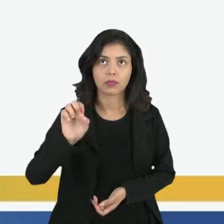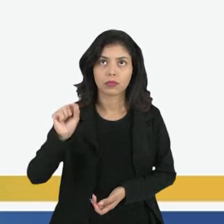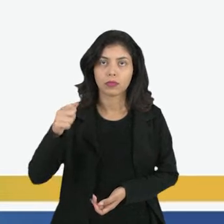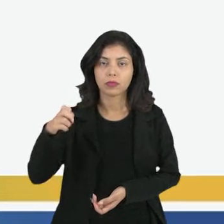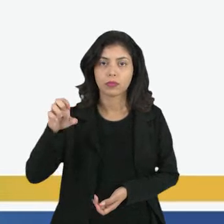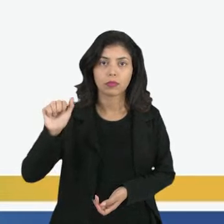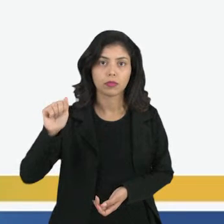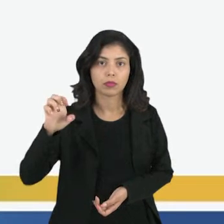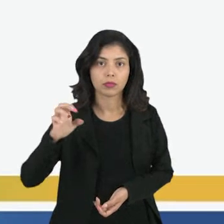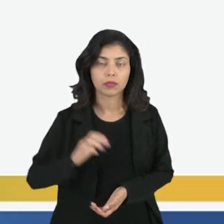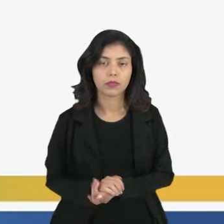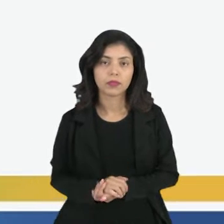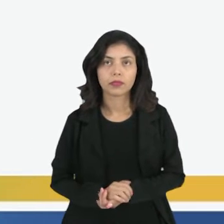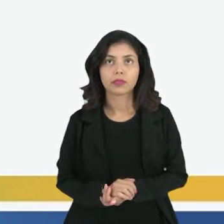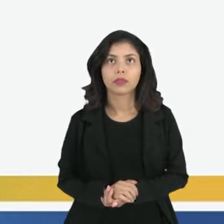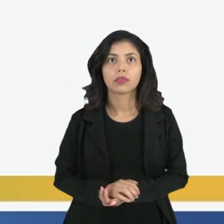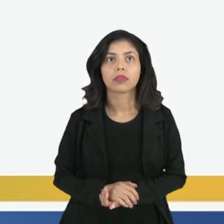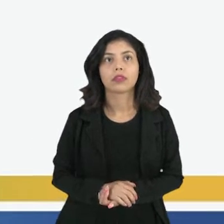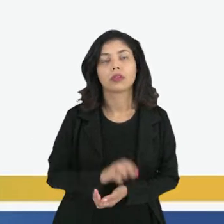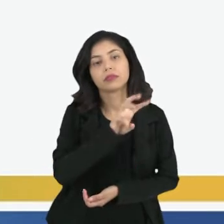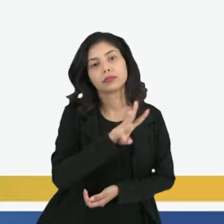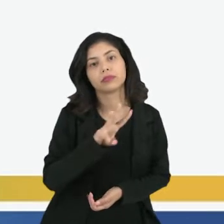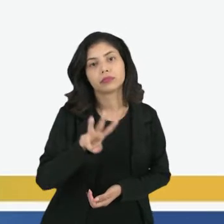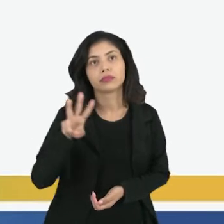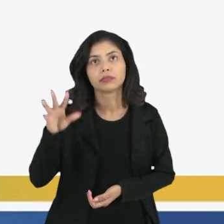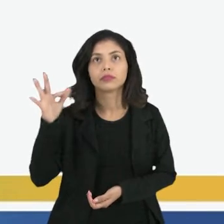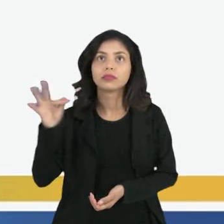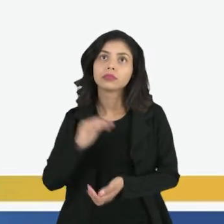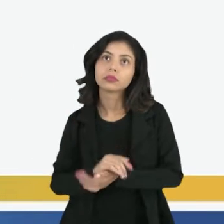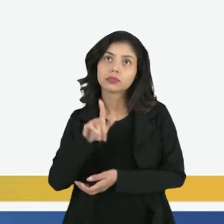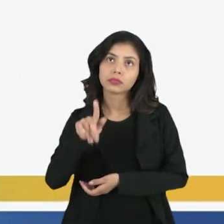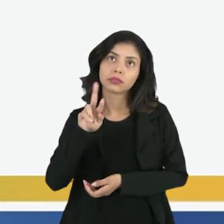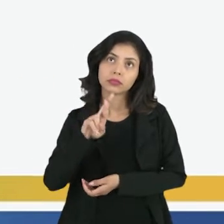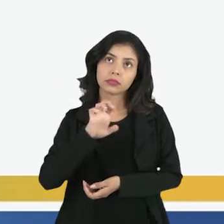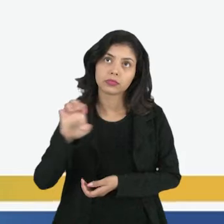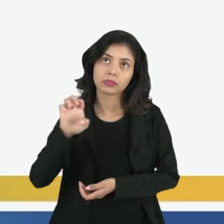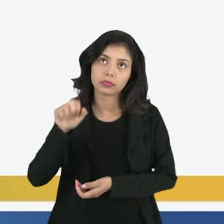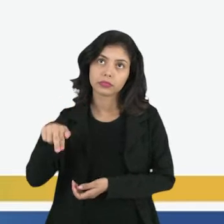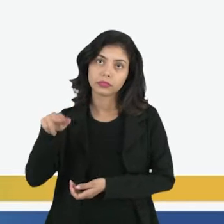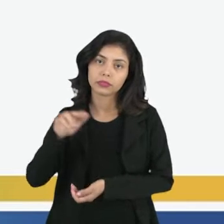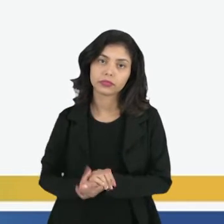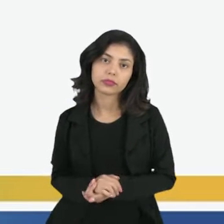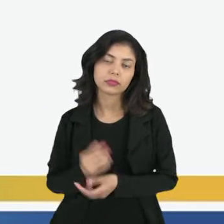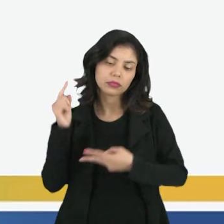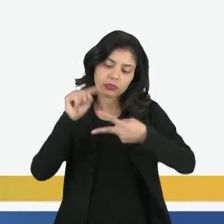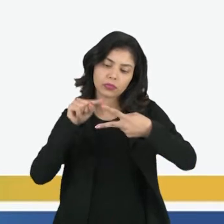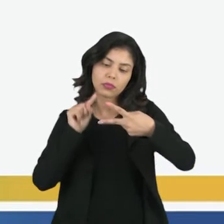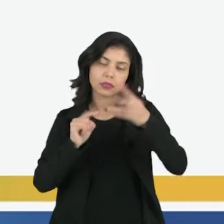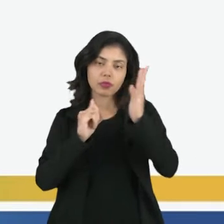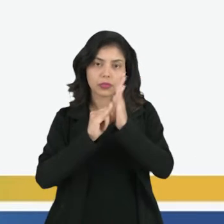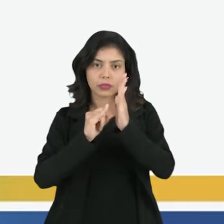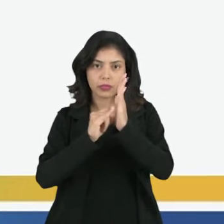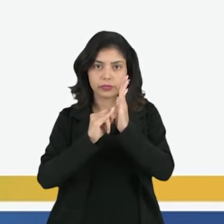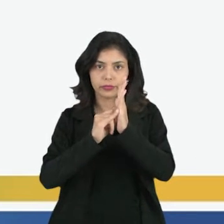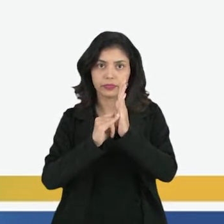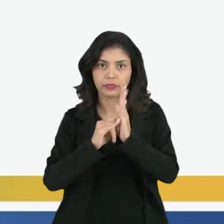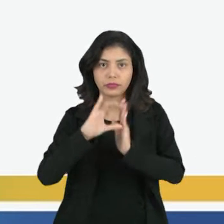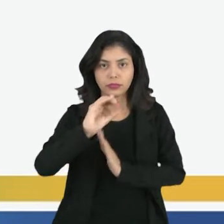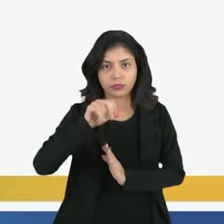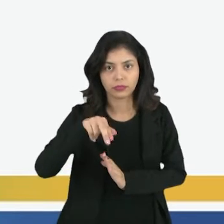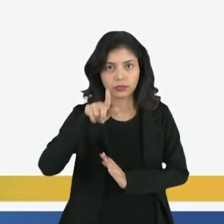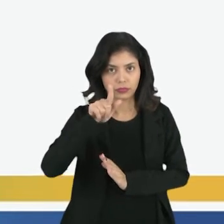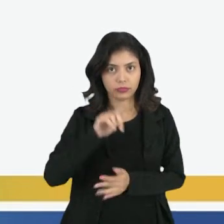aquelas intervenções promovidas pelas pessoas que têm como finalidade, digamos assim, preservar o